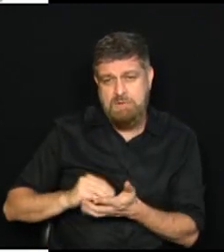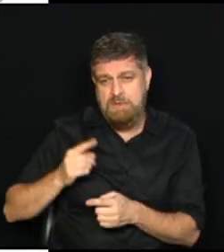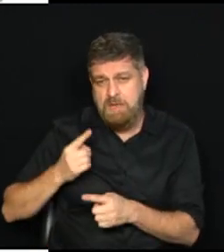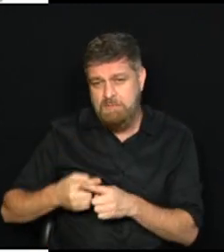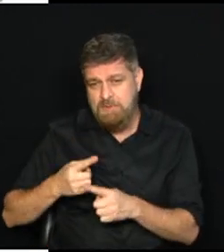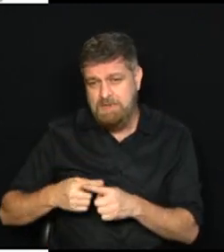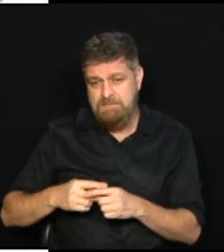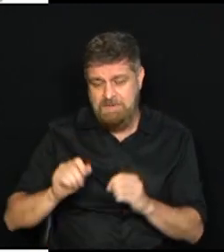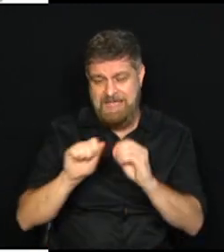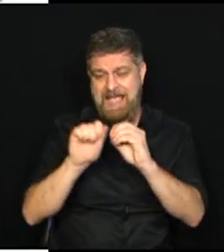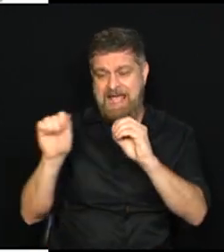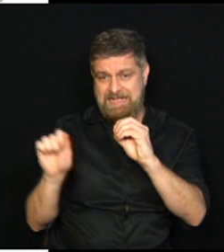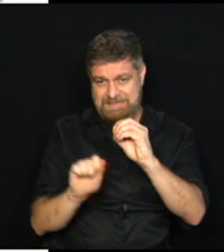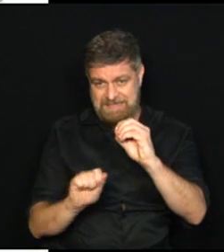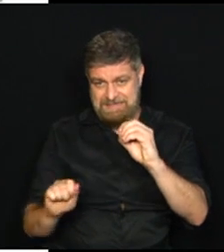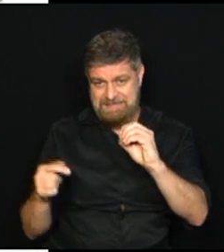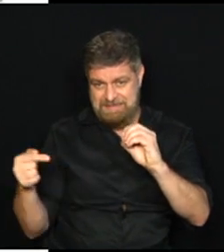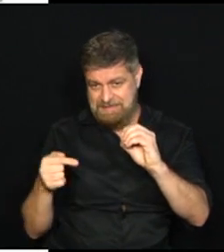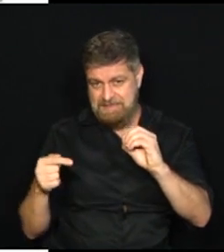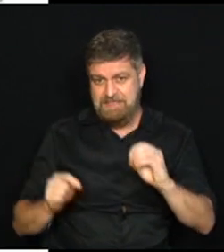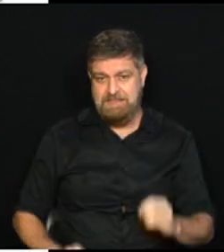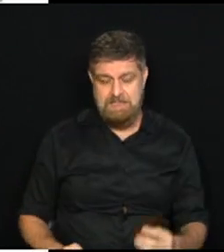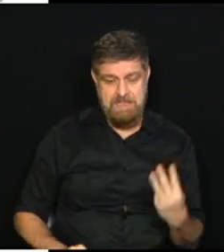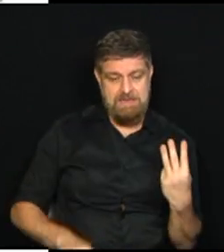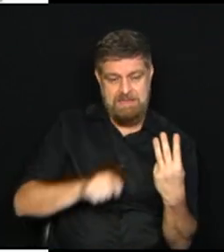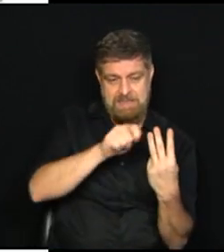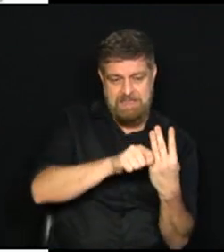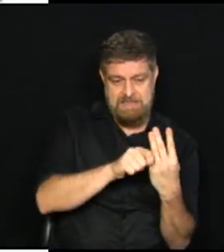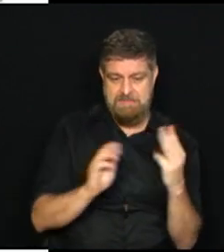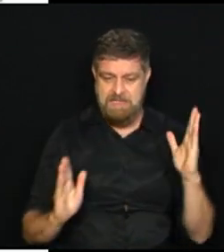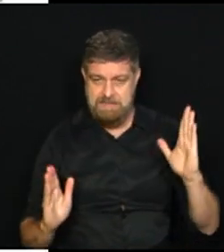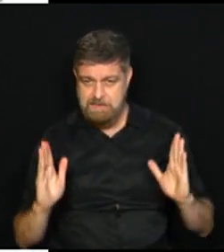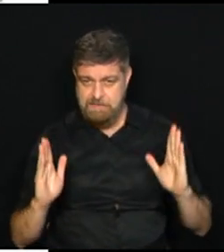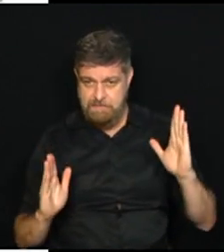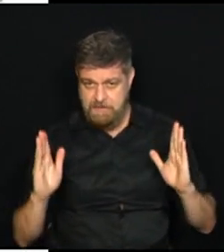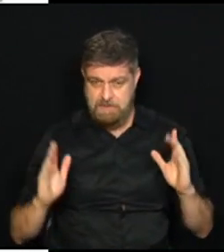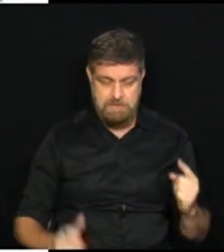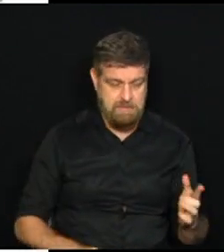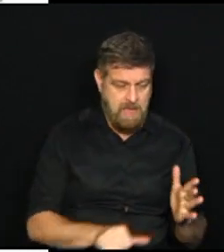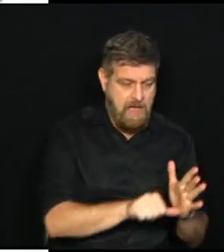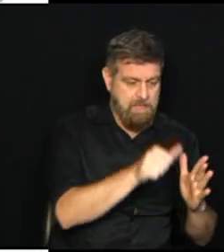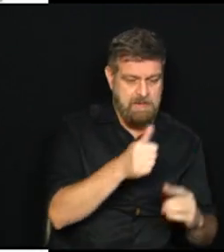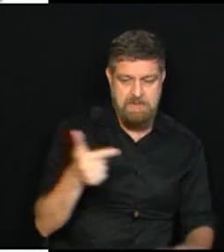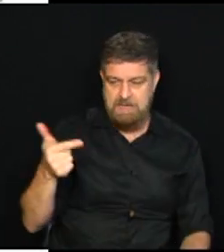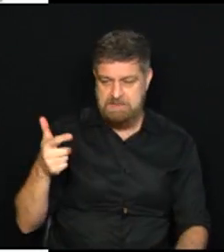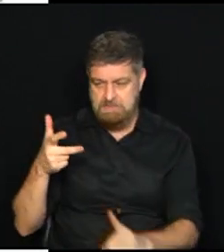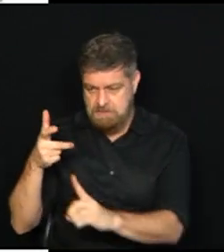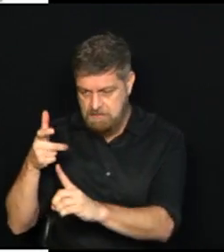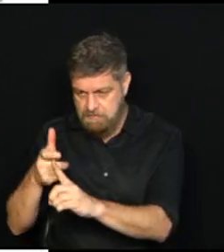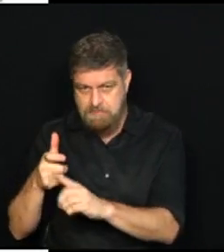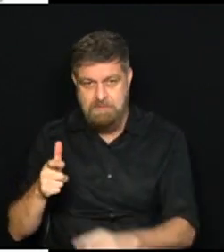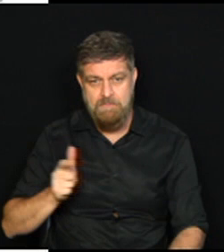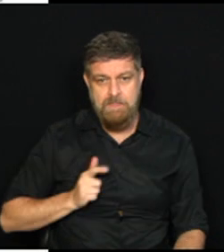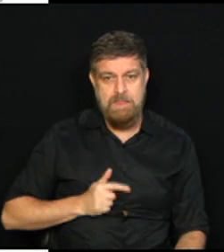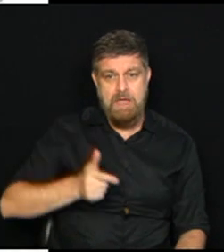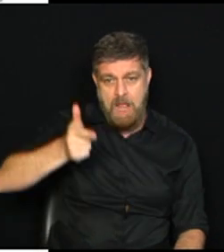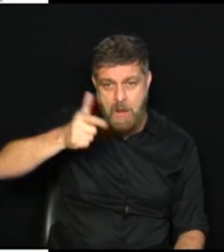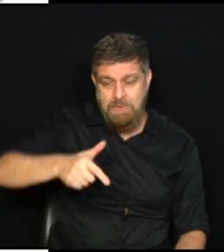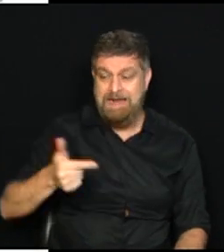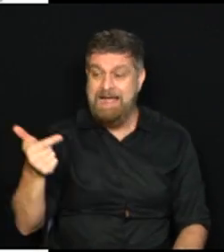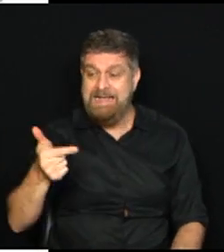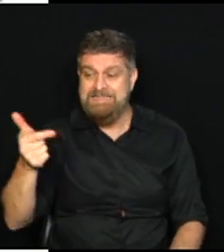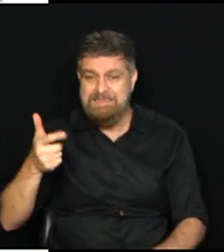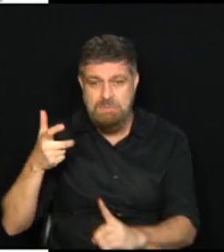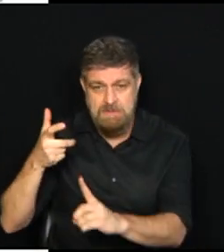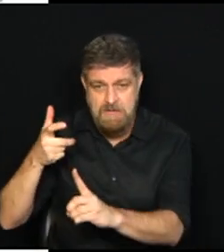a AstraZeneca, o intervalo são 3 meses, e assim consecutivamente, né? Todas as segundas doses